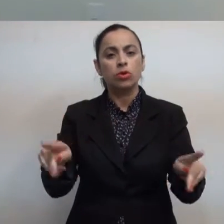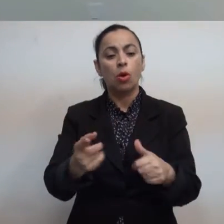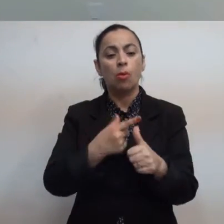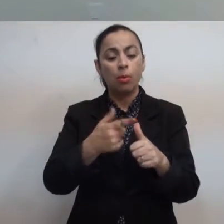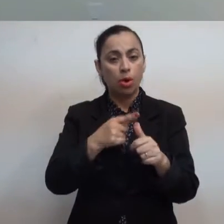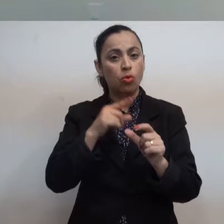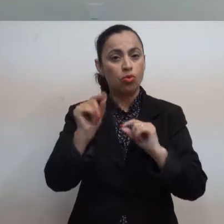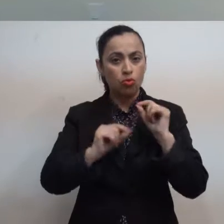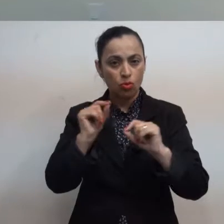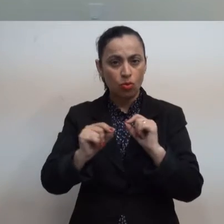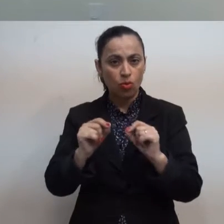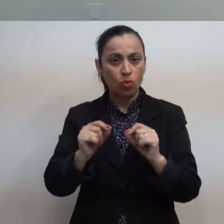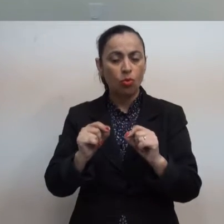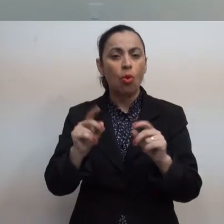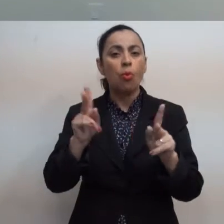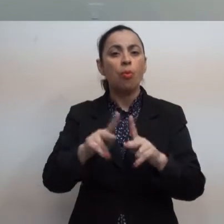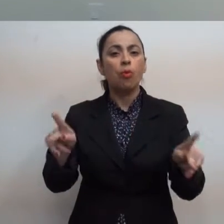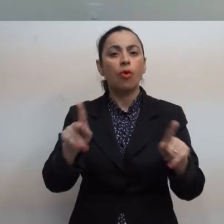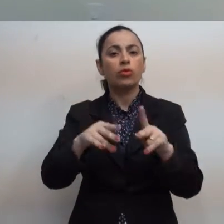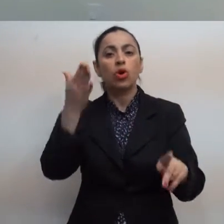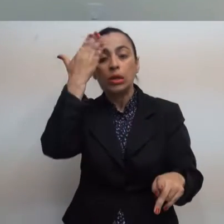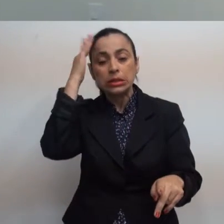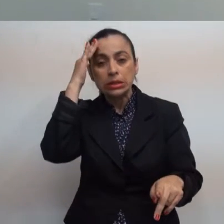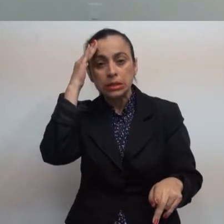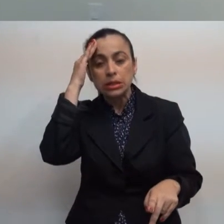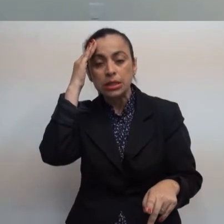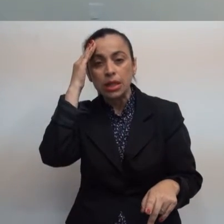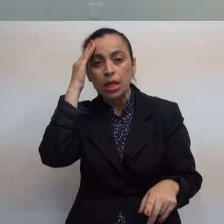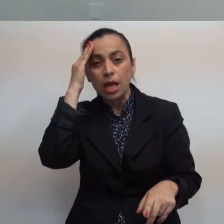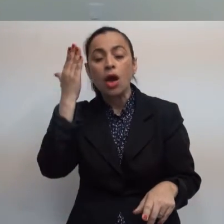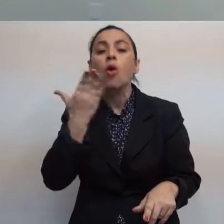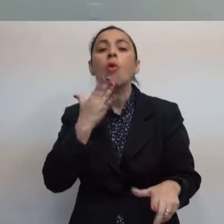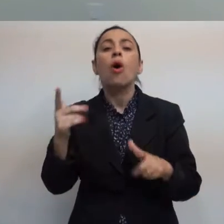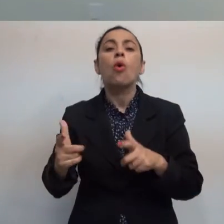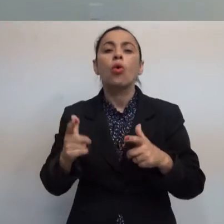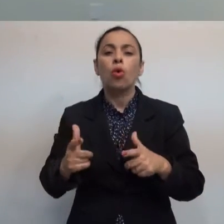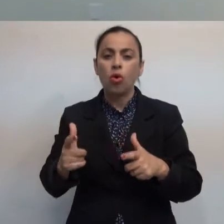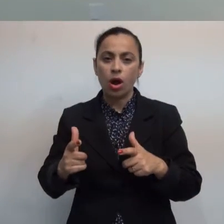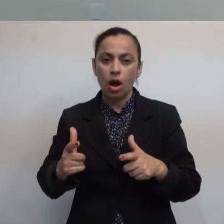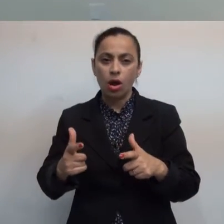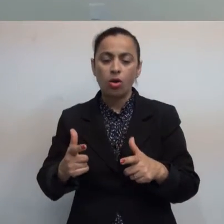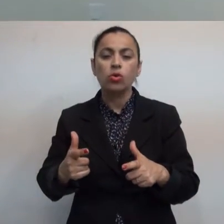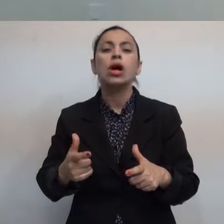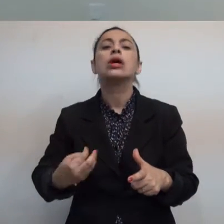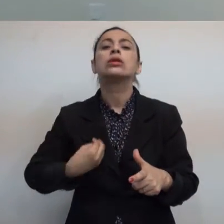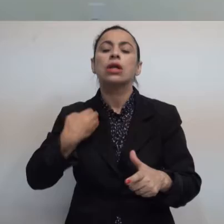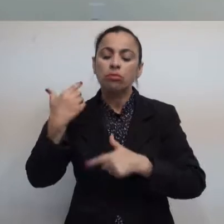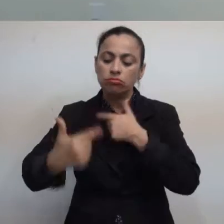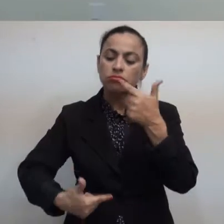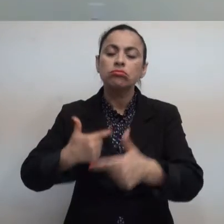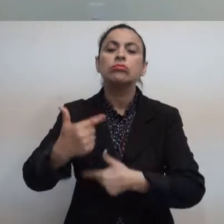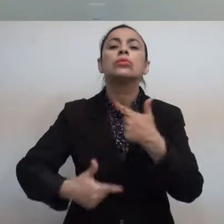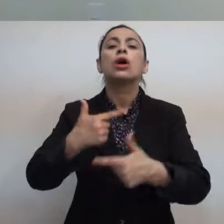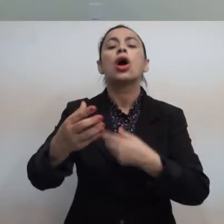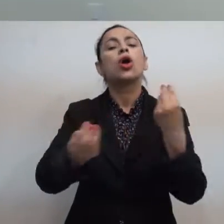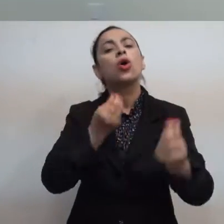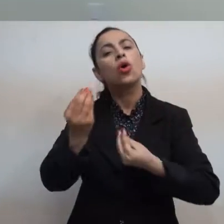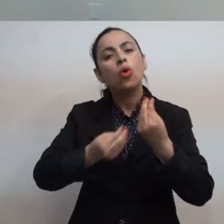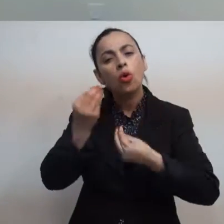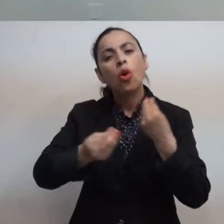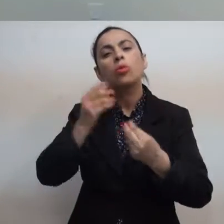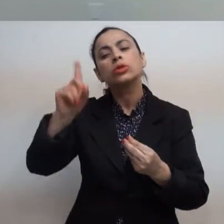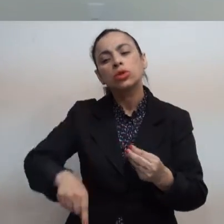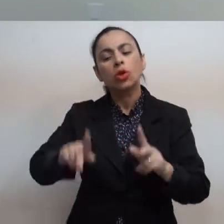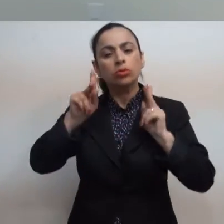o professor, primeiro passo, é o professor entender em que local ele está